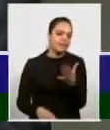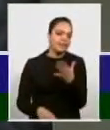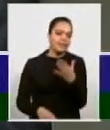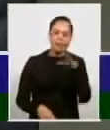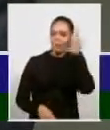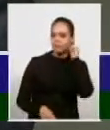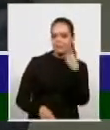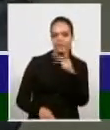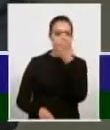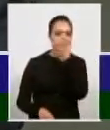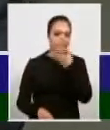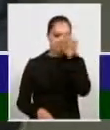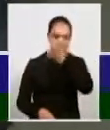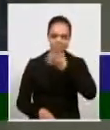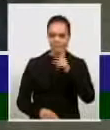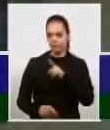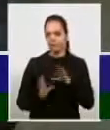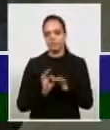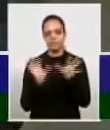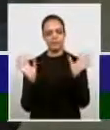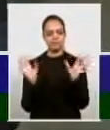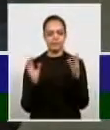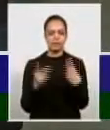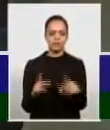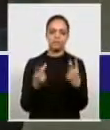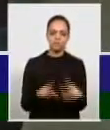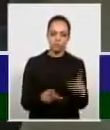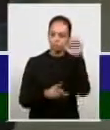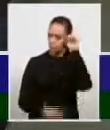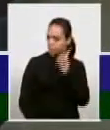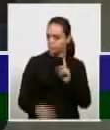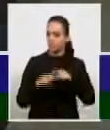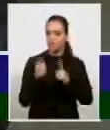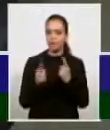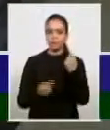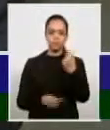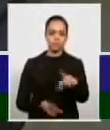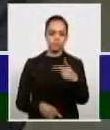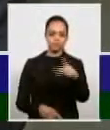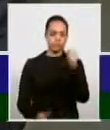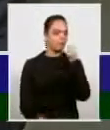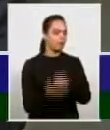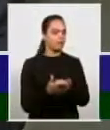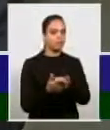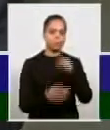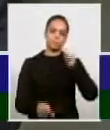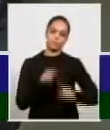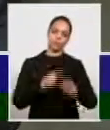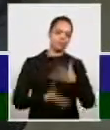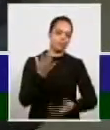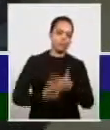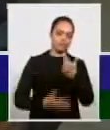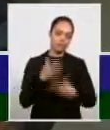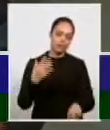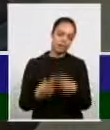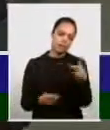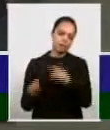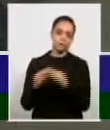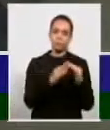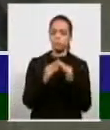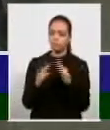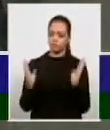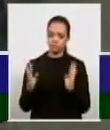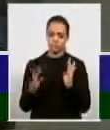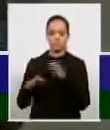sua música, ter a sua liberdade, o seu direito, mas é o seu dever não incomodar a pessoa que está do seu